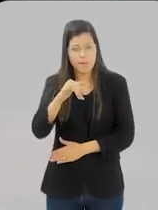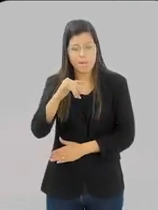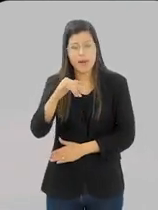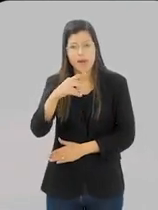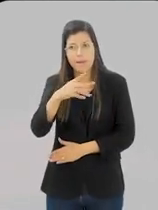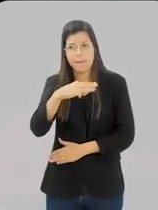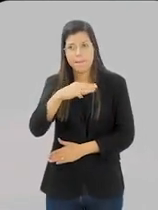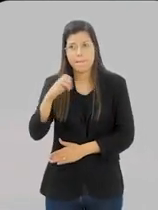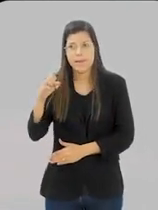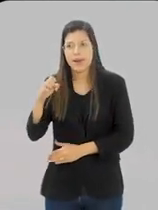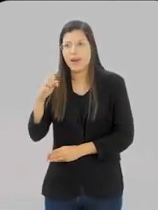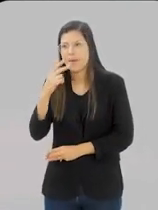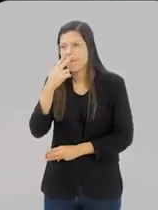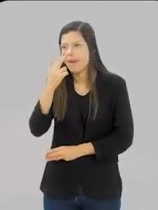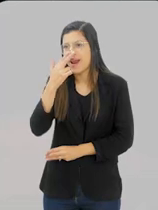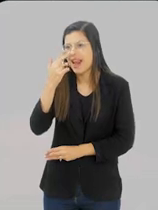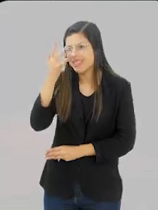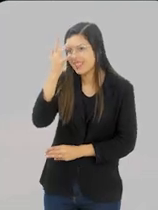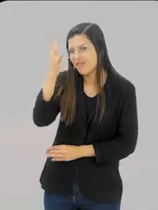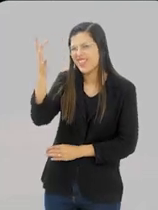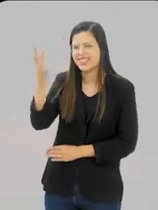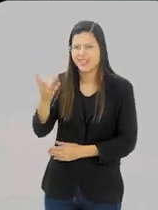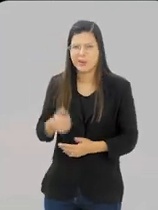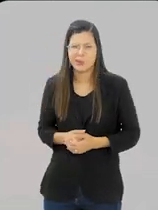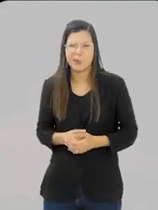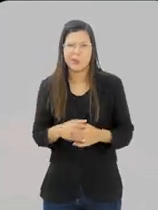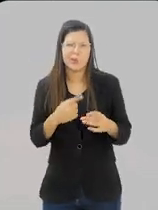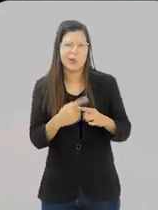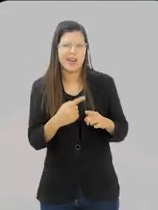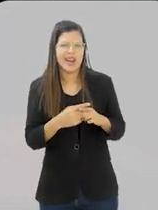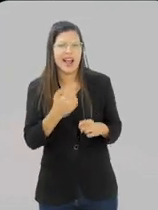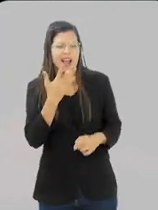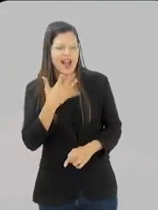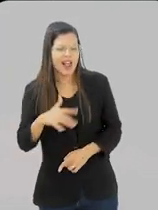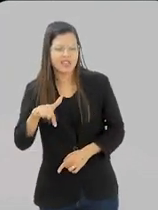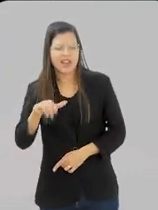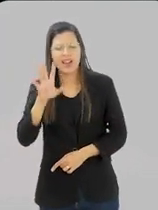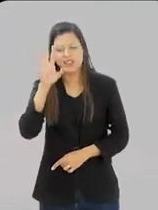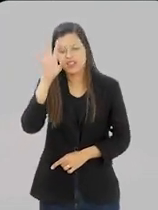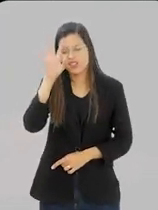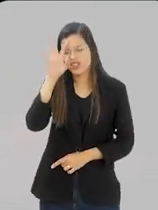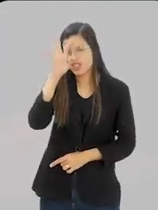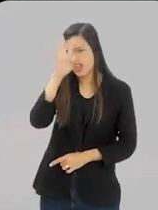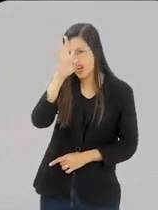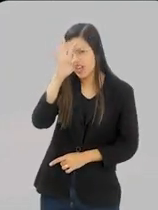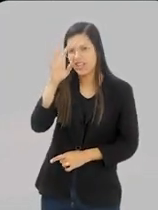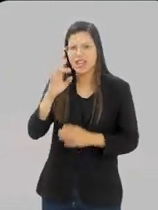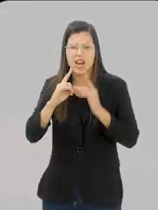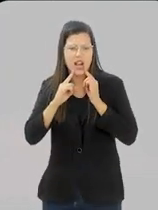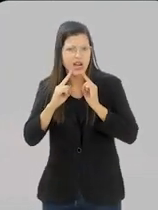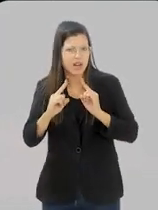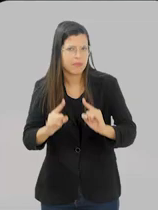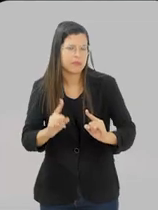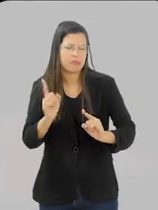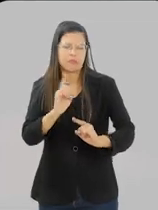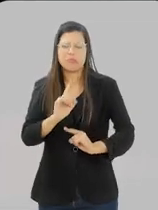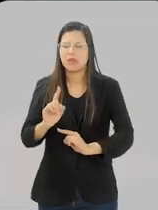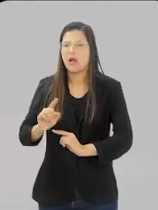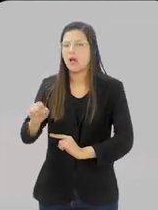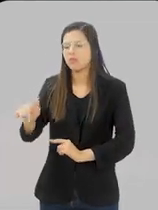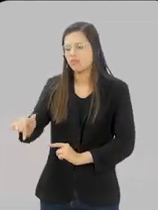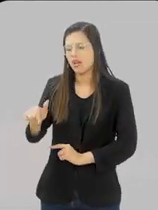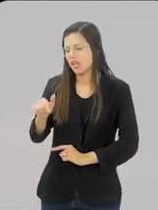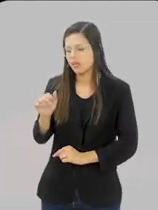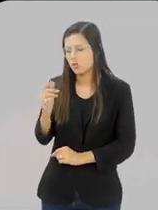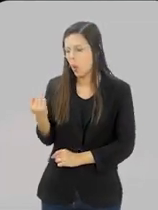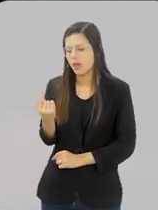momento, pode Parece parecer mais que fácil. facilitou. Porque a criança está ali, está distraída, não está reclamando, não está demandando atenção, não